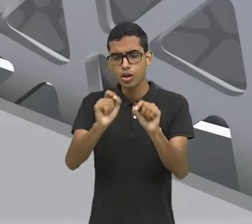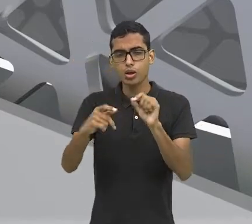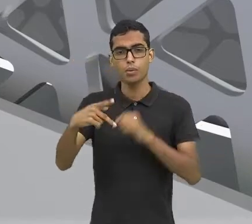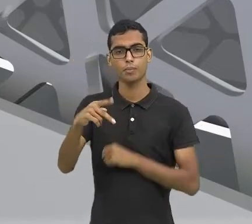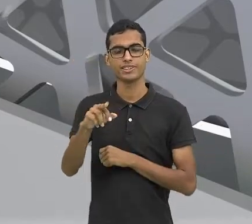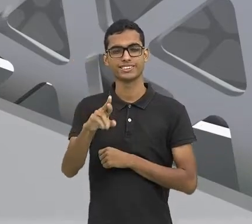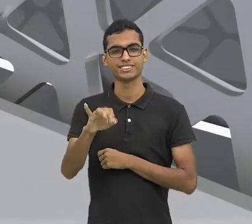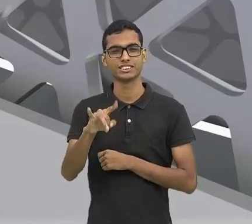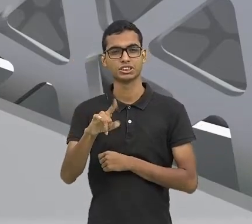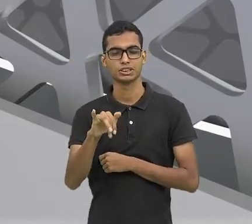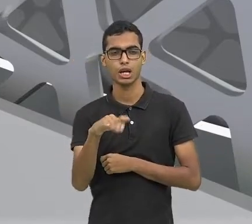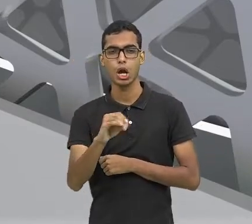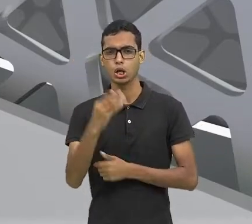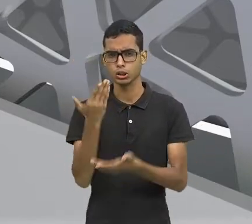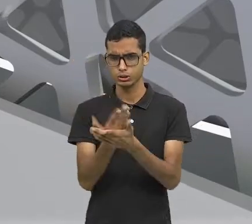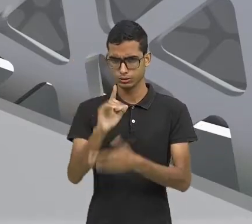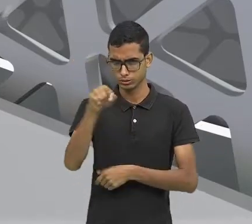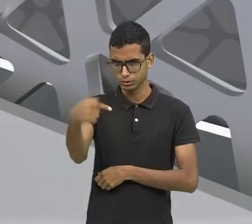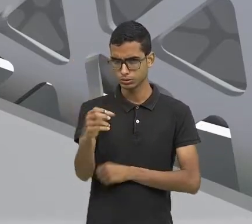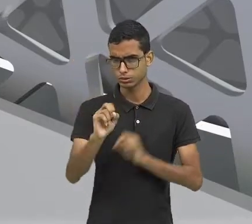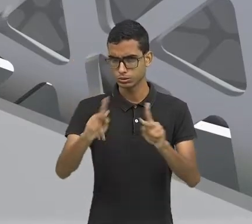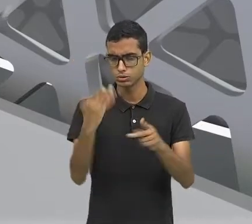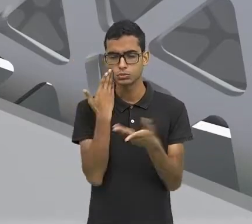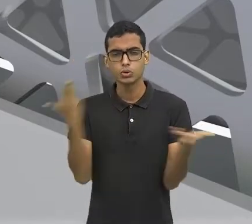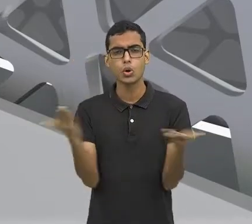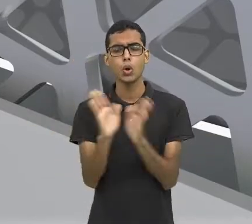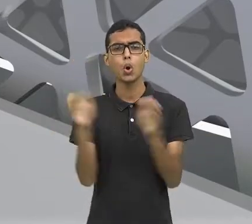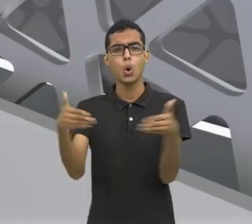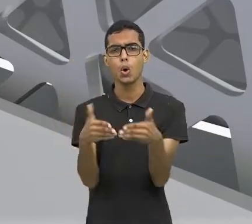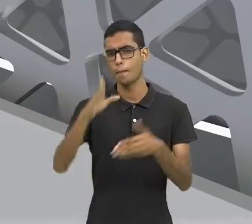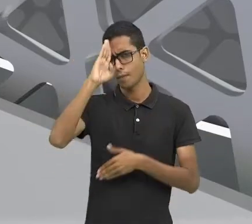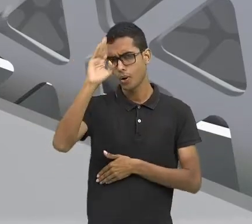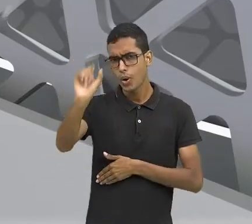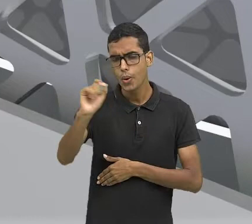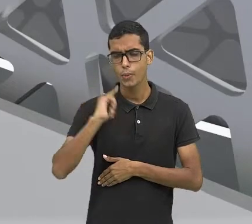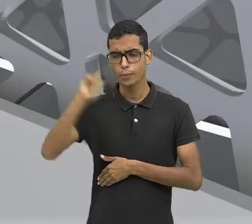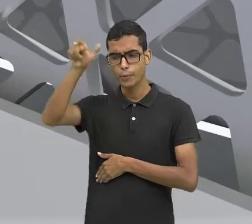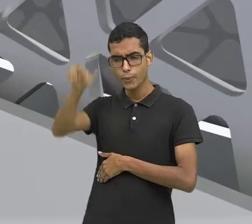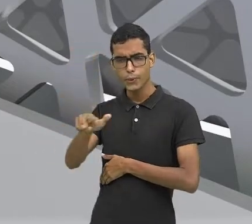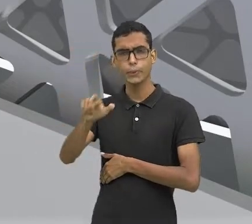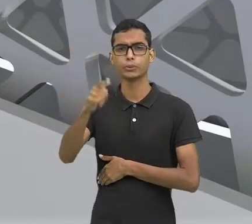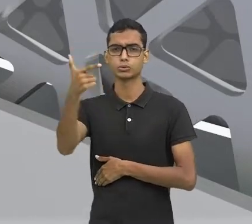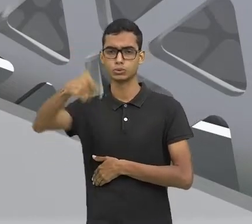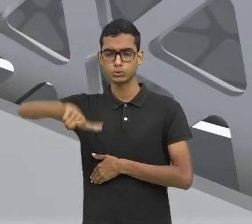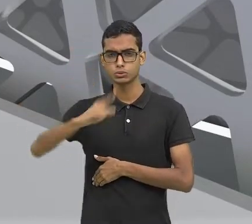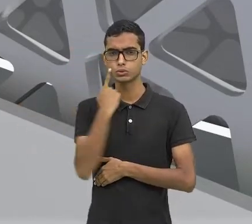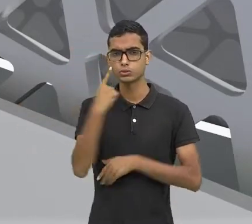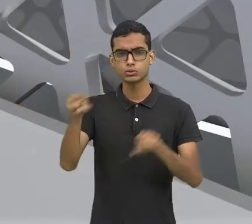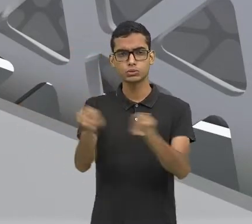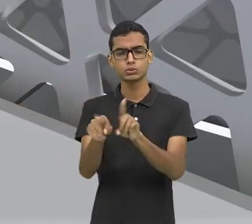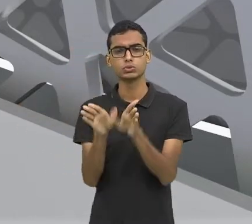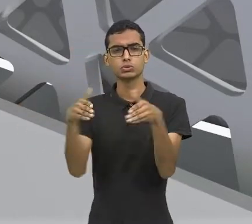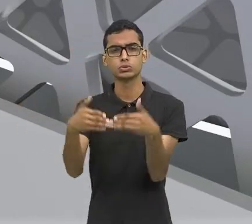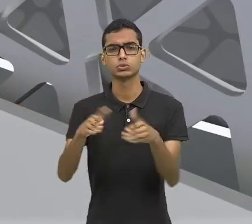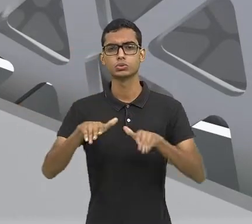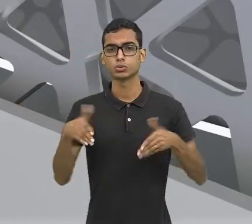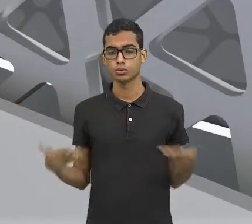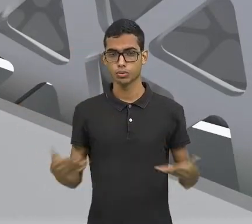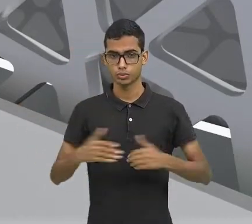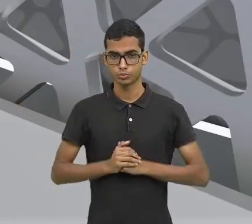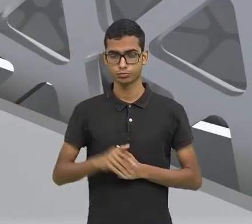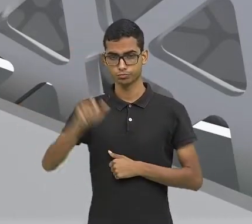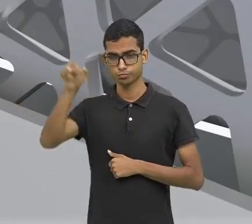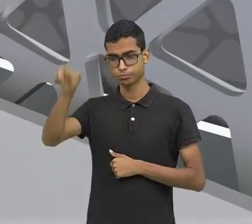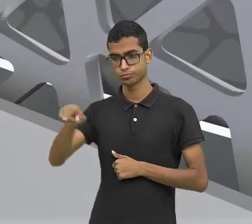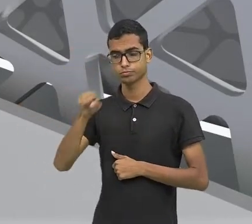predicado. Vamos estudar isso um pouquinho adiante. Hoje o nosso foco será no sujeito, mais uma vez, especificamente naquele